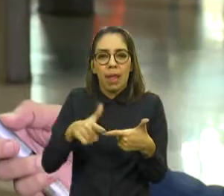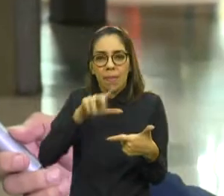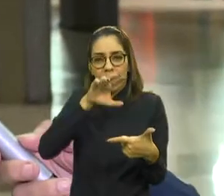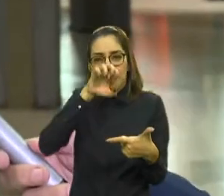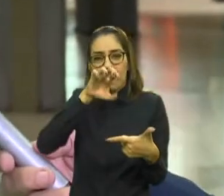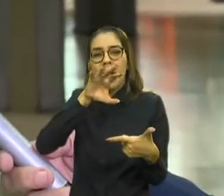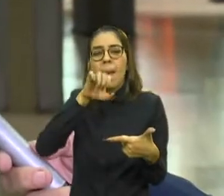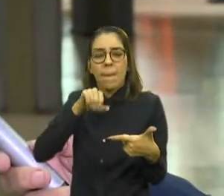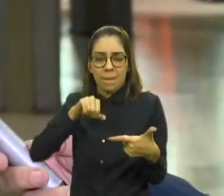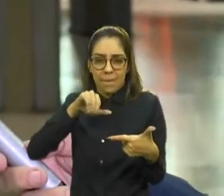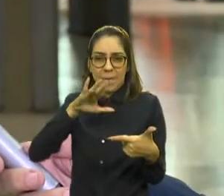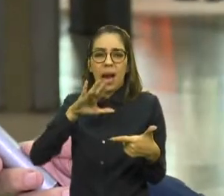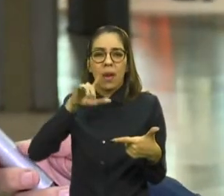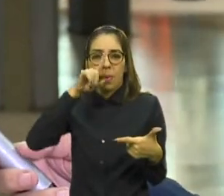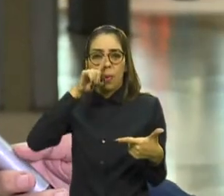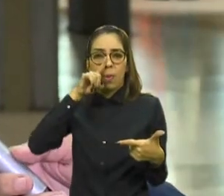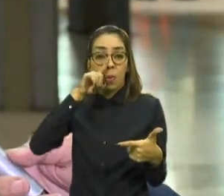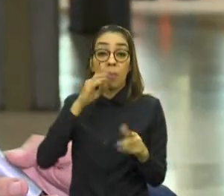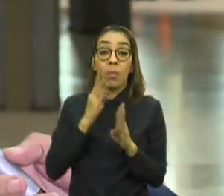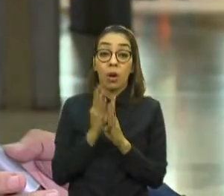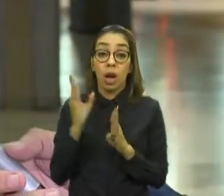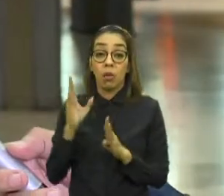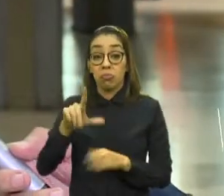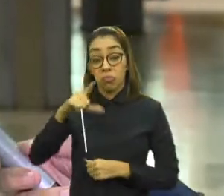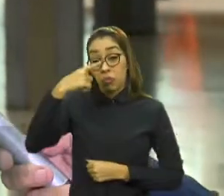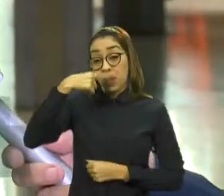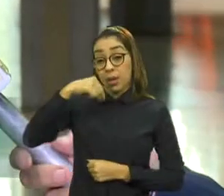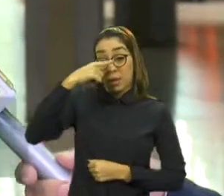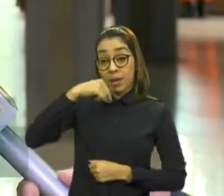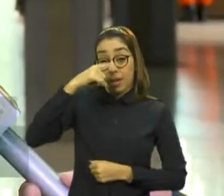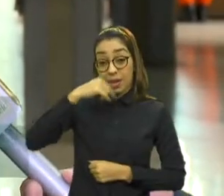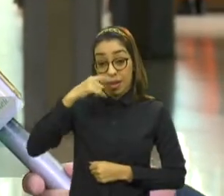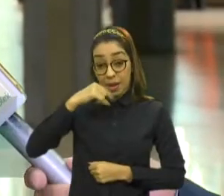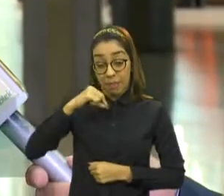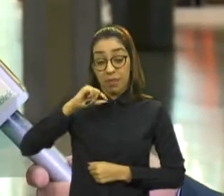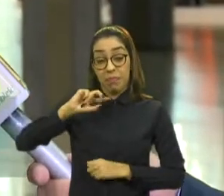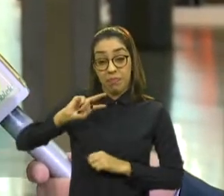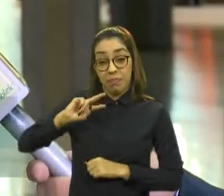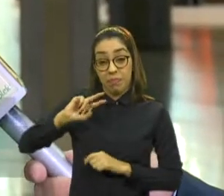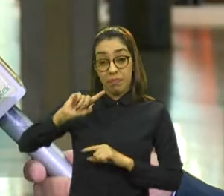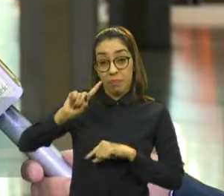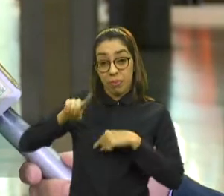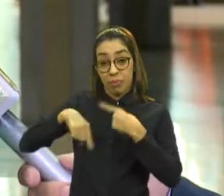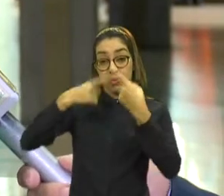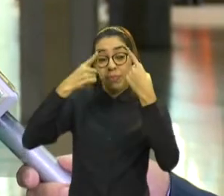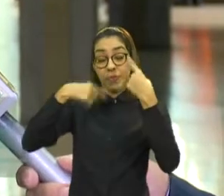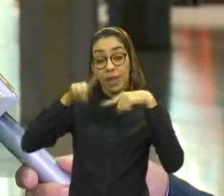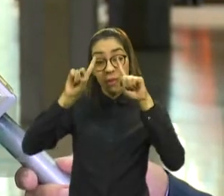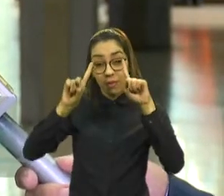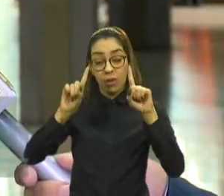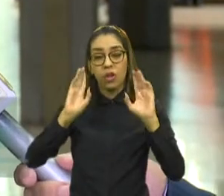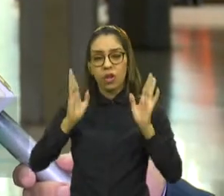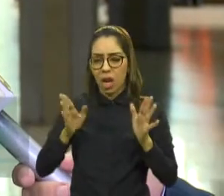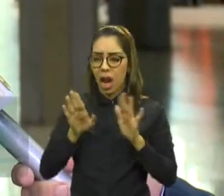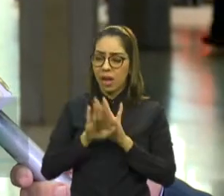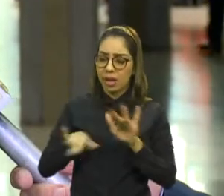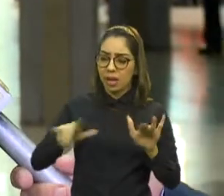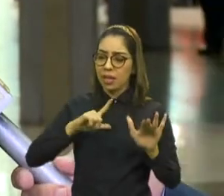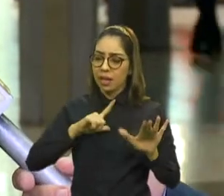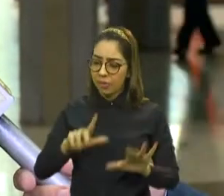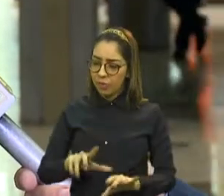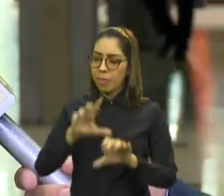severa, por exemplo, das síndromes gripais em geral. Então, muitas crianças tiveram síndromes gripais, mas uma